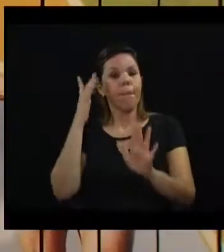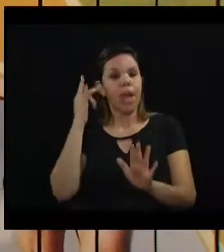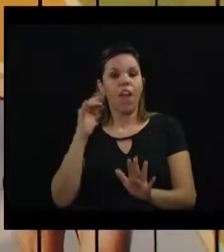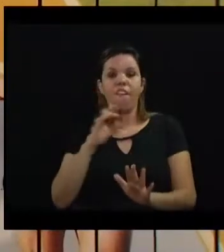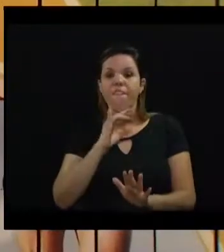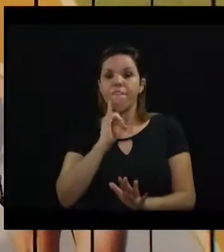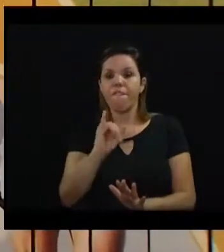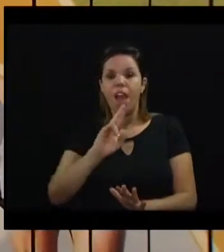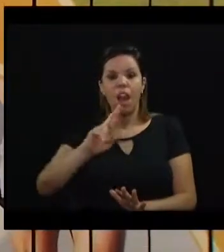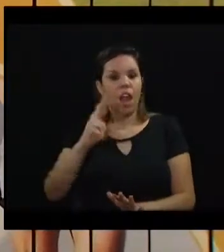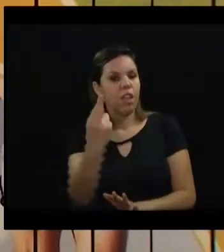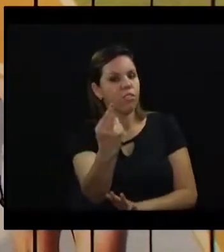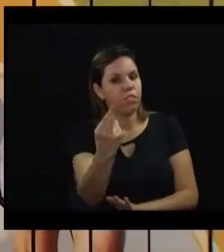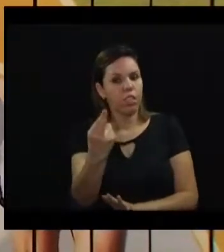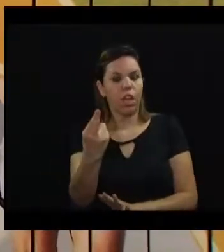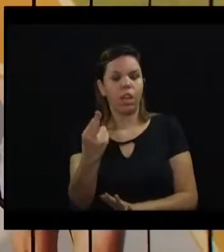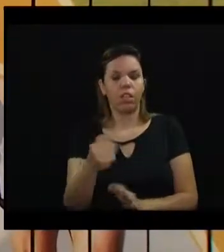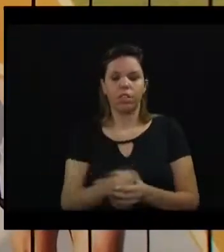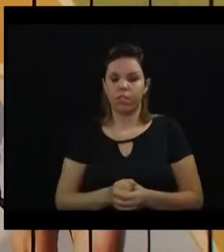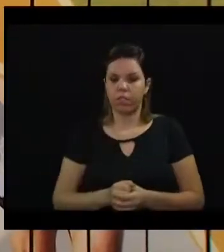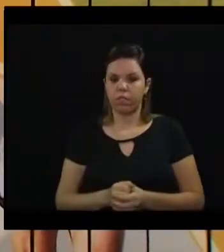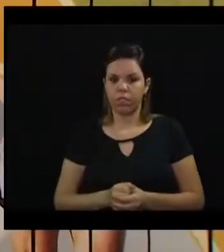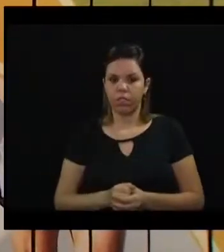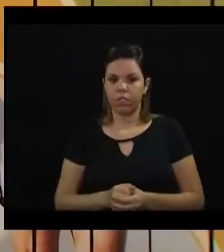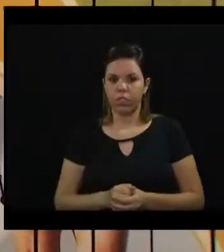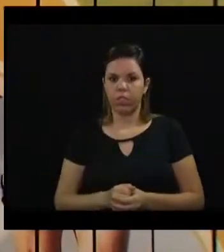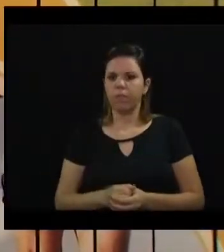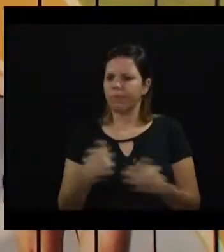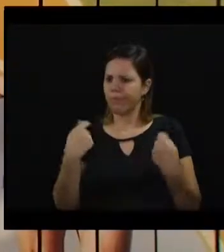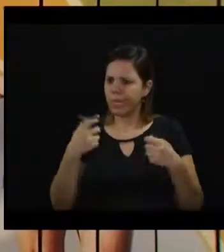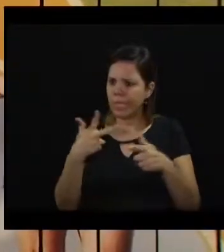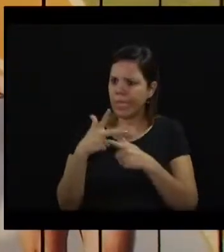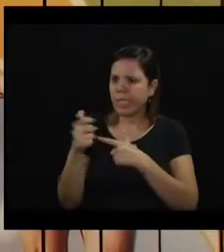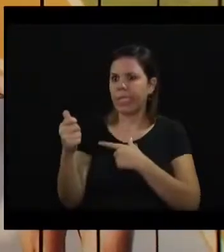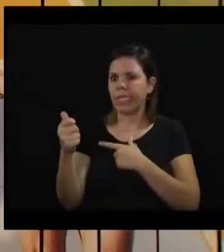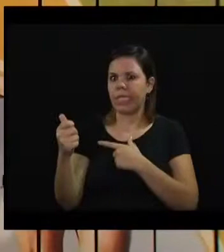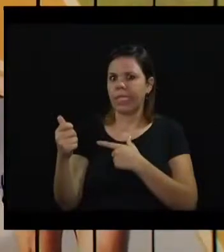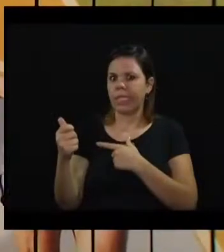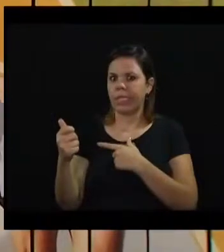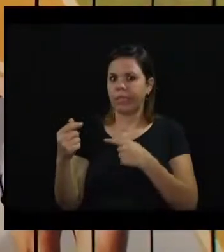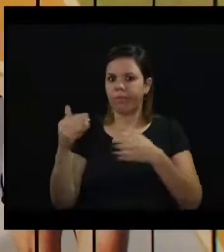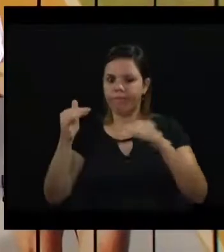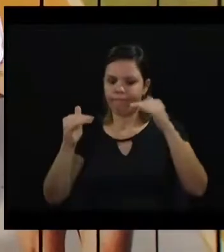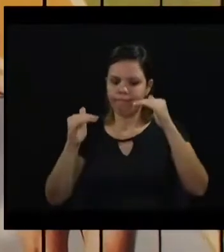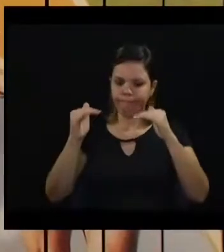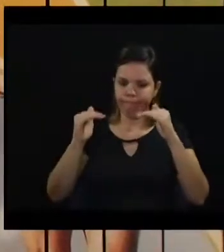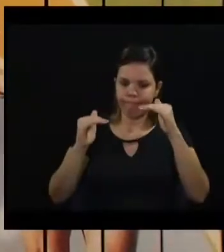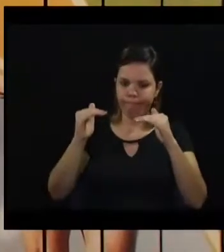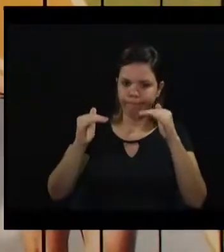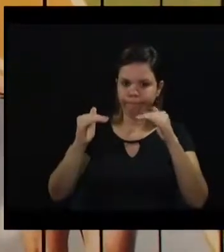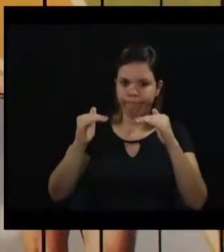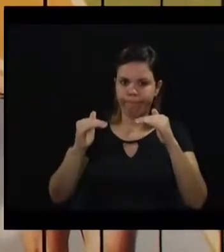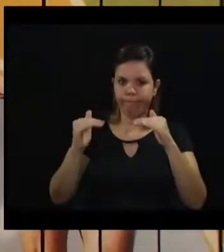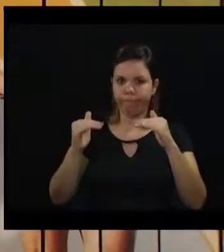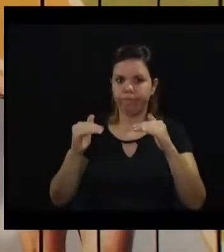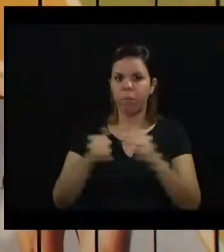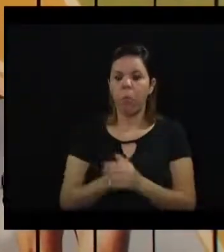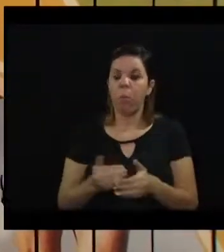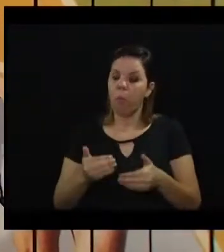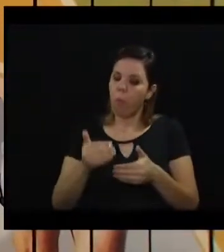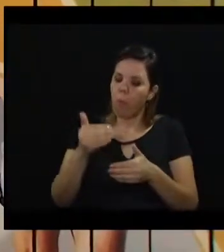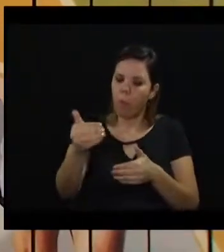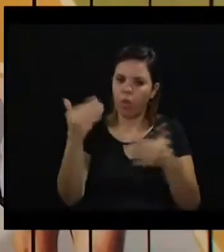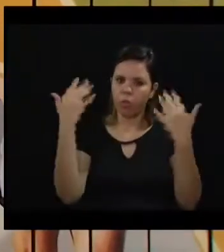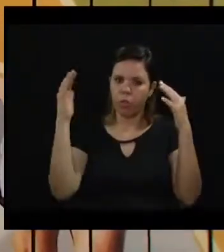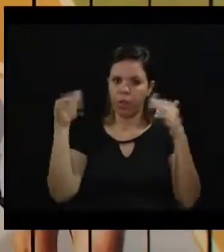para vocês. Última rodada da primeira fase, tem que ganhar, o empate também classifica, mas vai com moral a próxima fase em caso